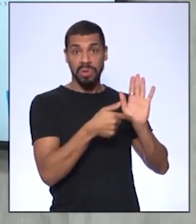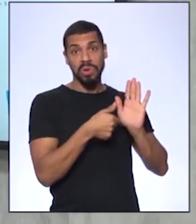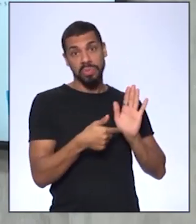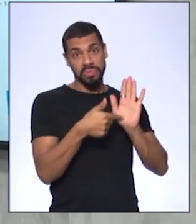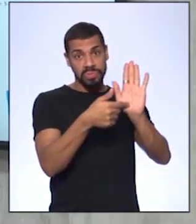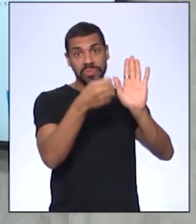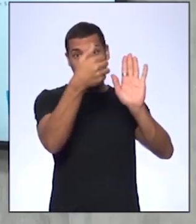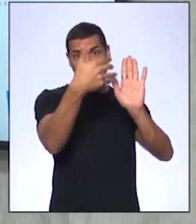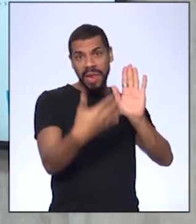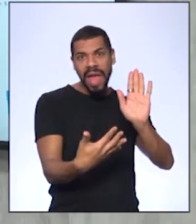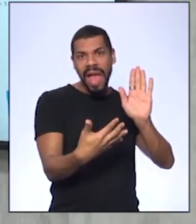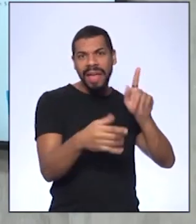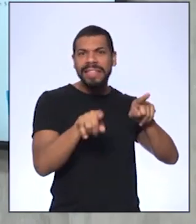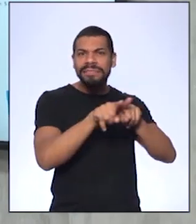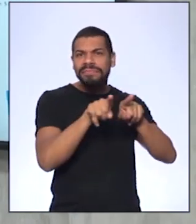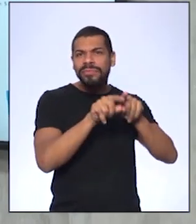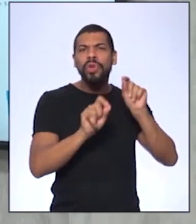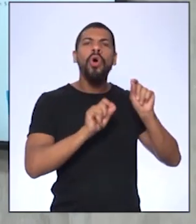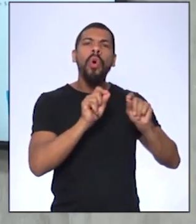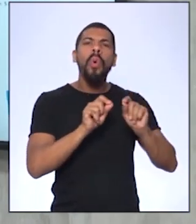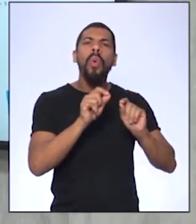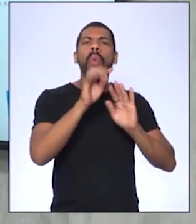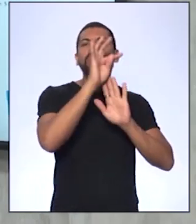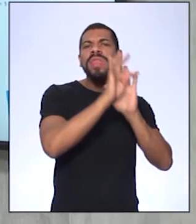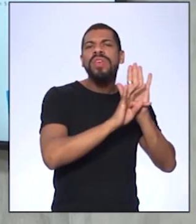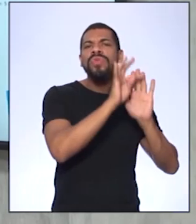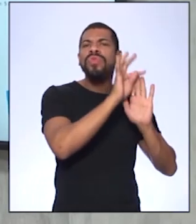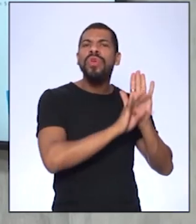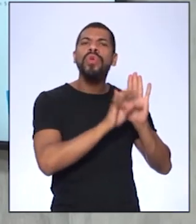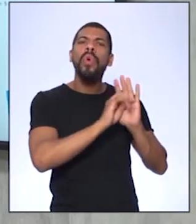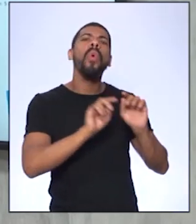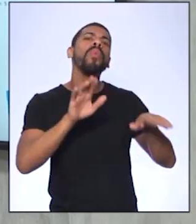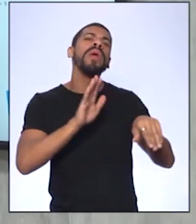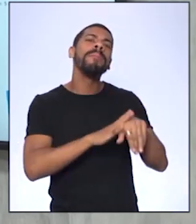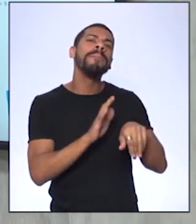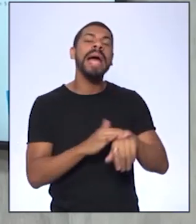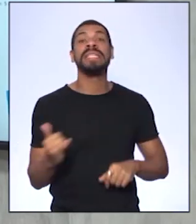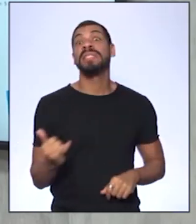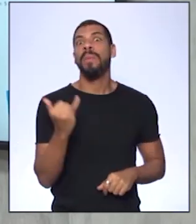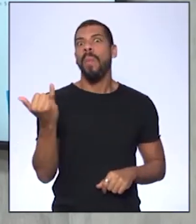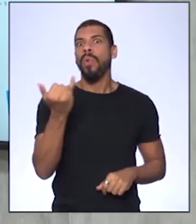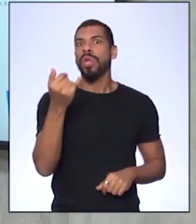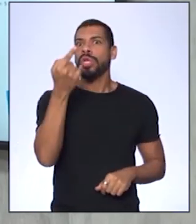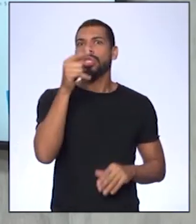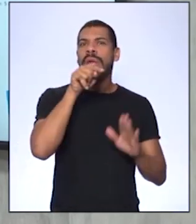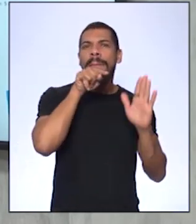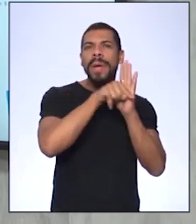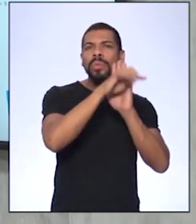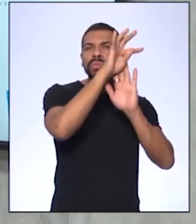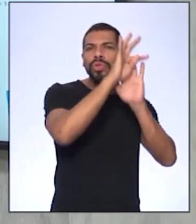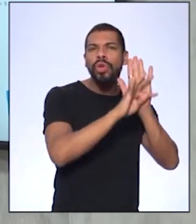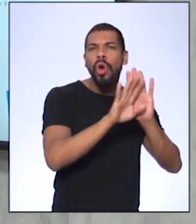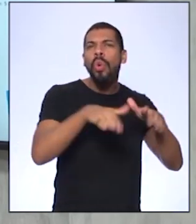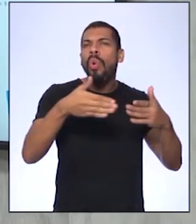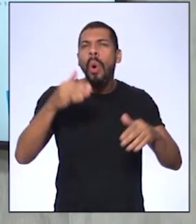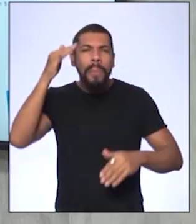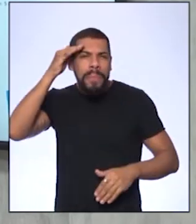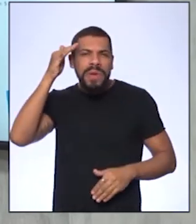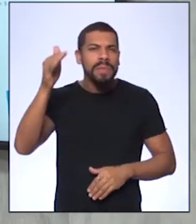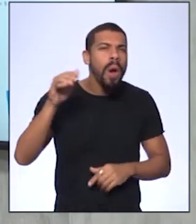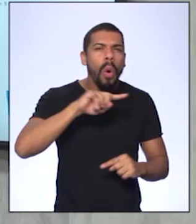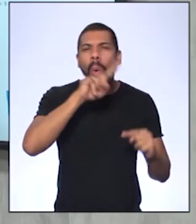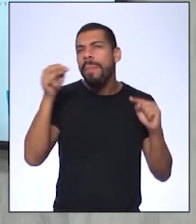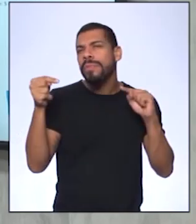expositivo e algo que nesse texto foi colocado como predominante, ou seja, o objetivo principal desse